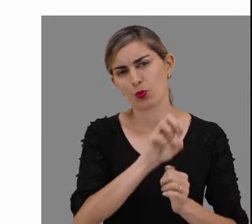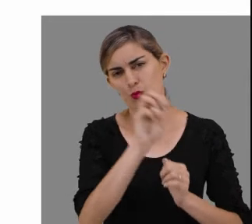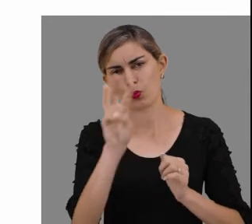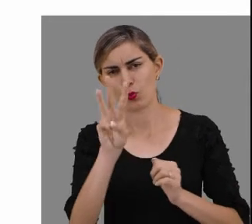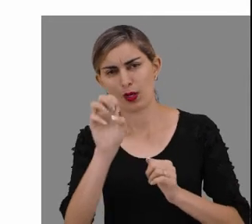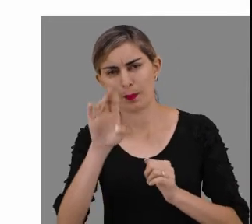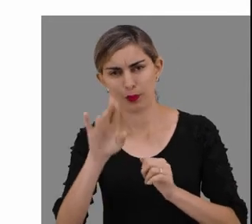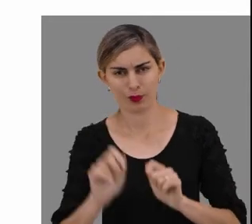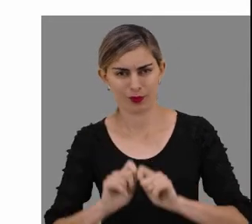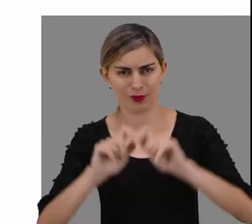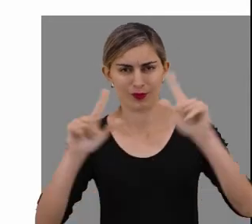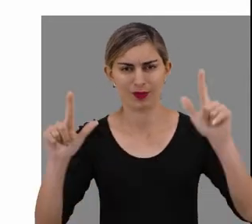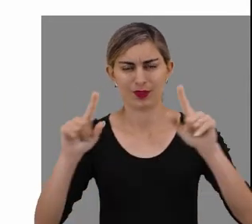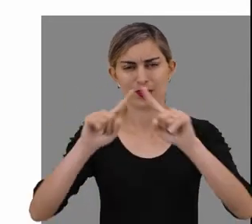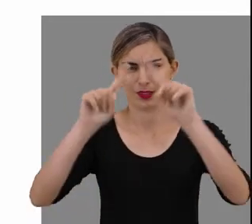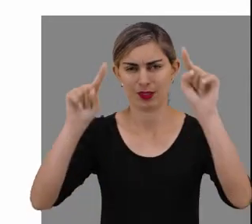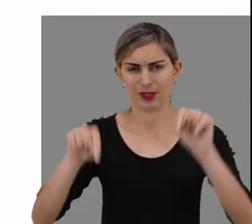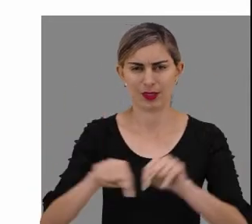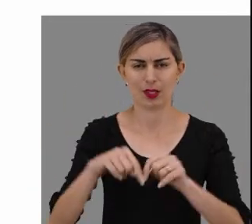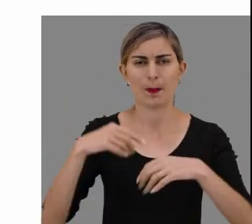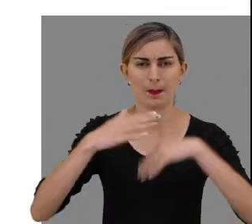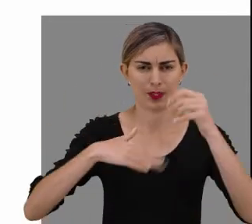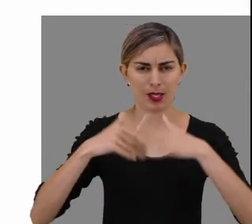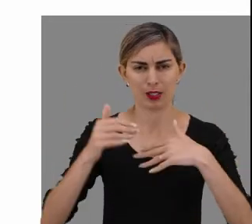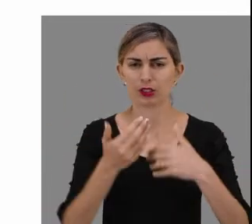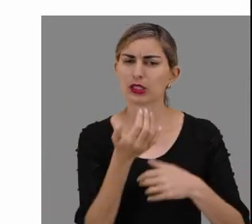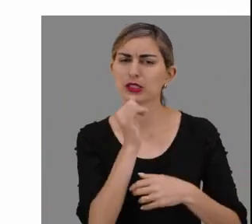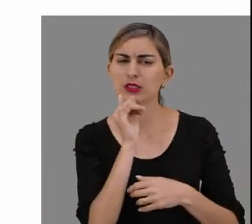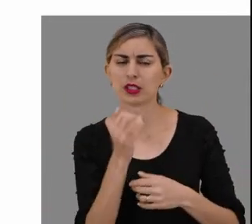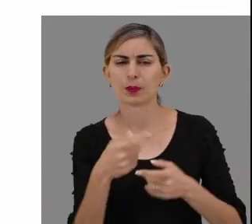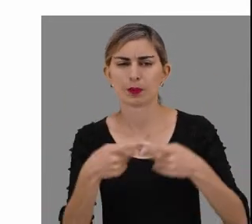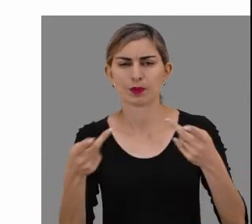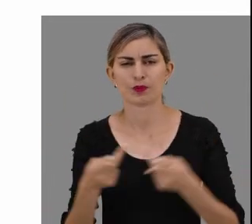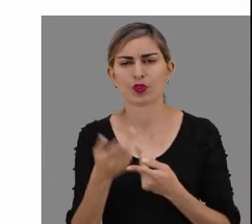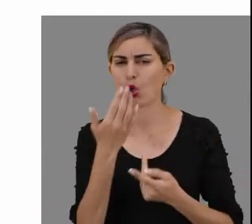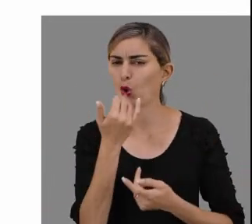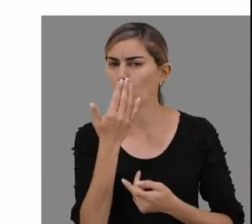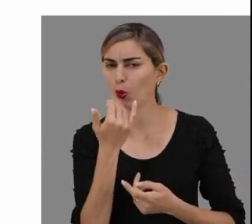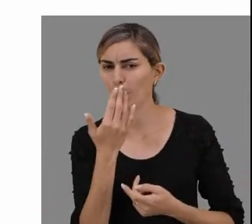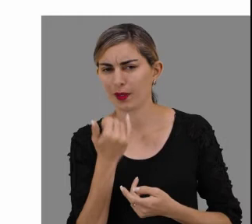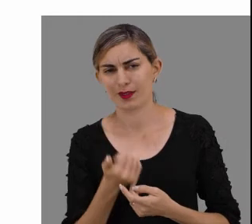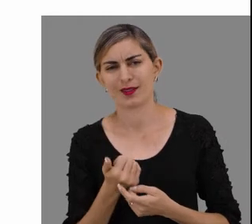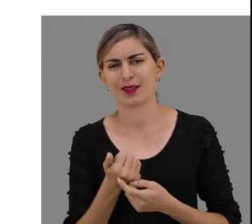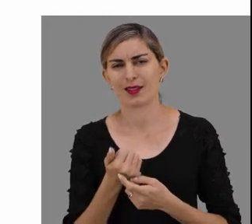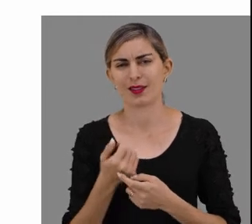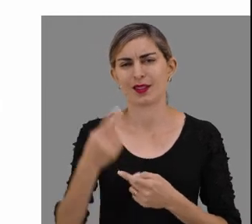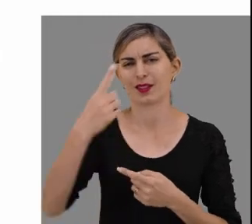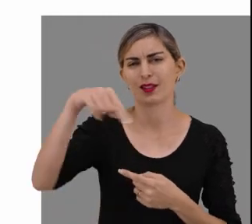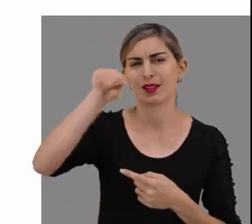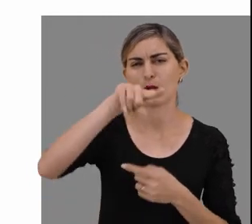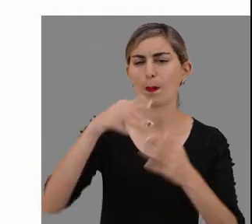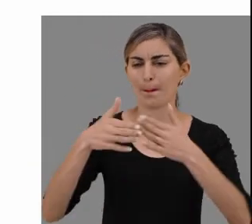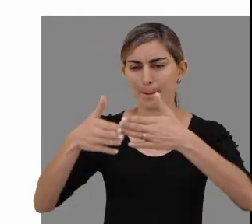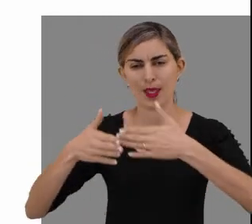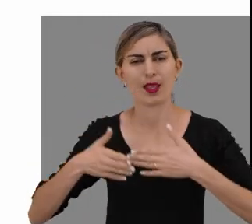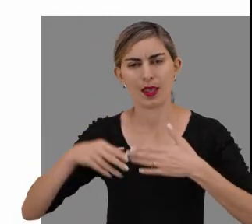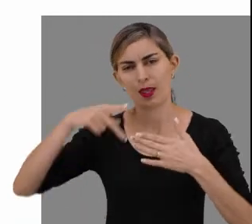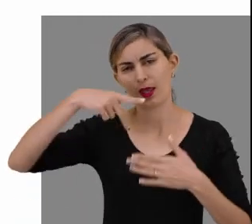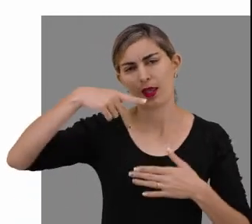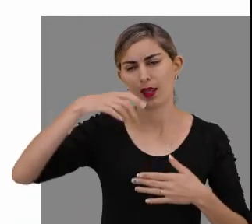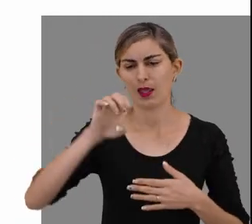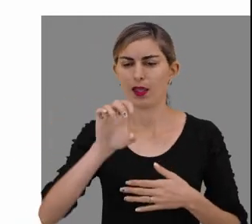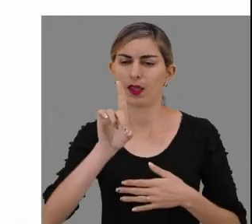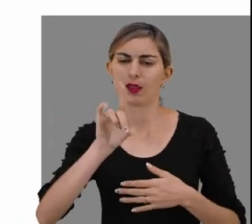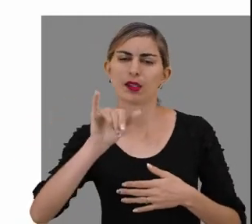nosso e-book, nós temos a nossa classe prato e sobremesa, estendendo da classe abstrata